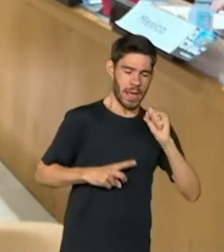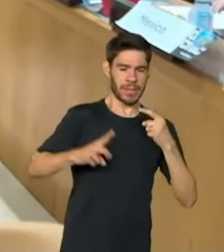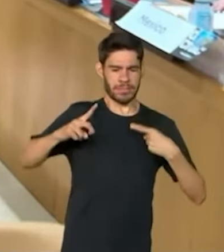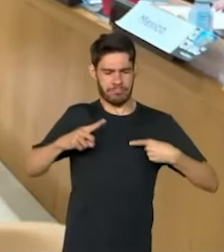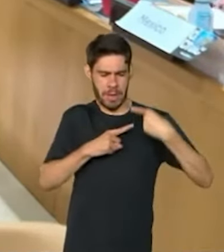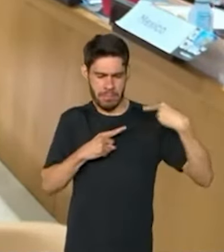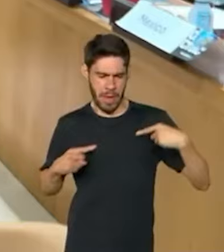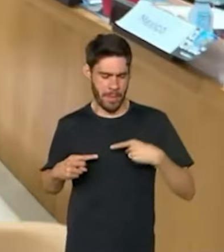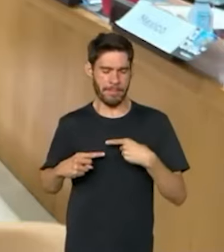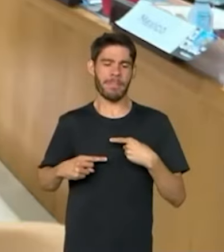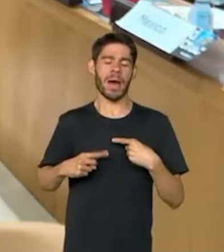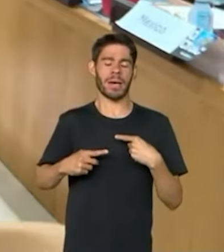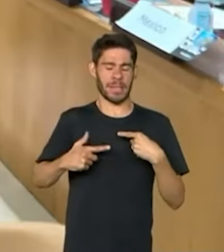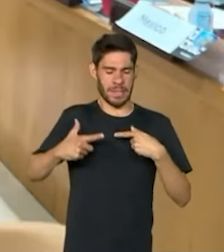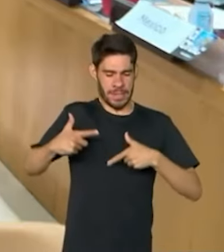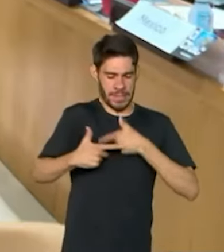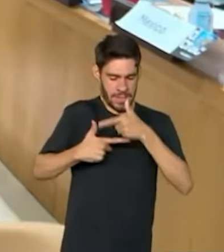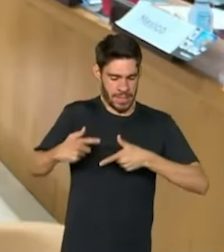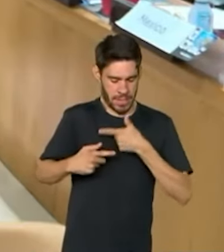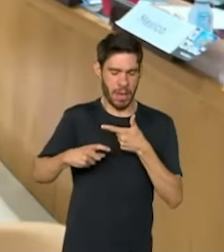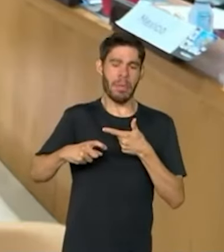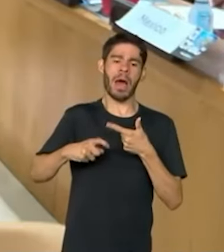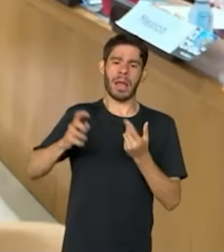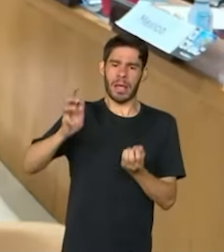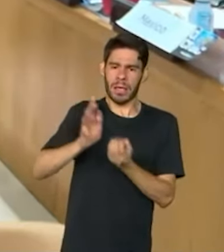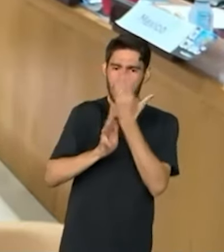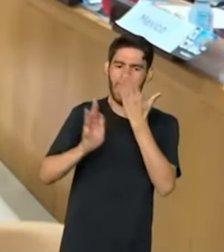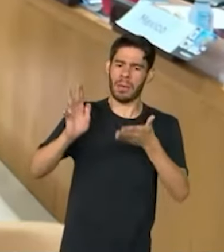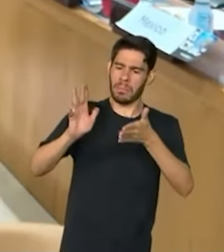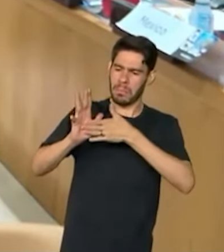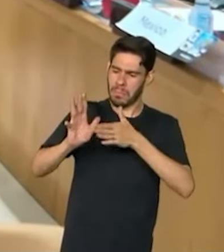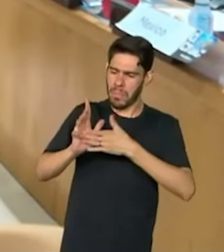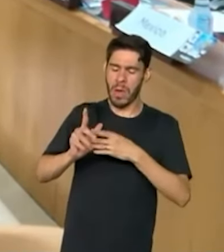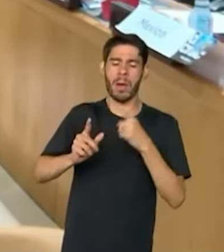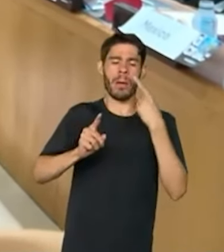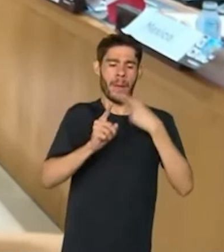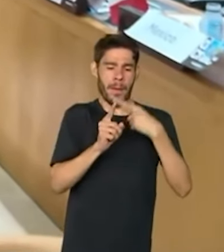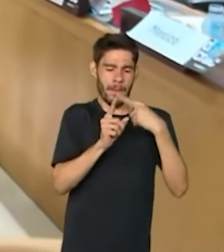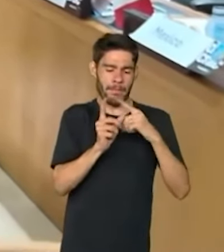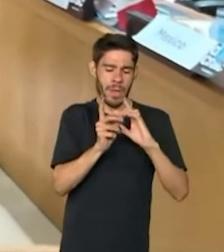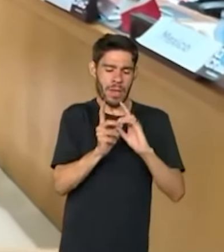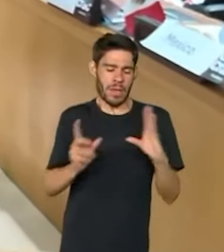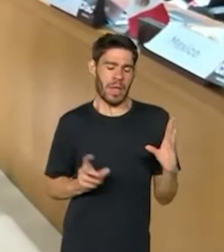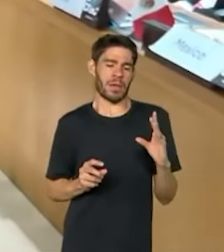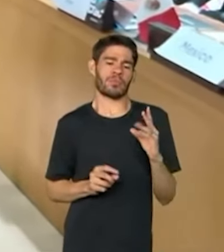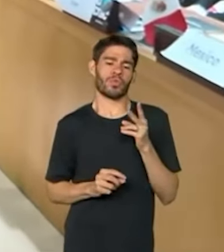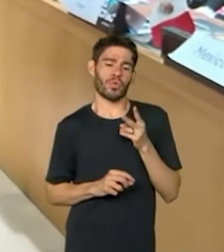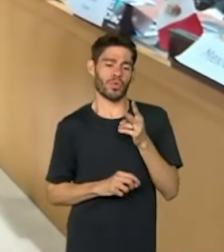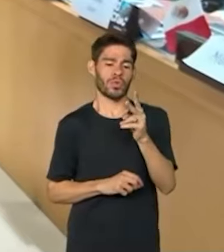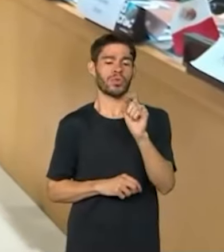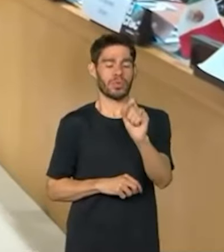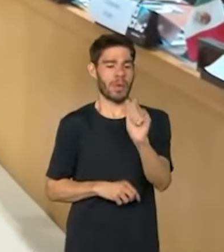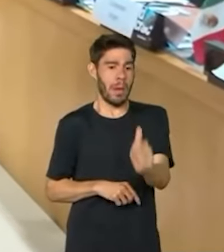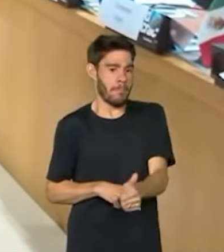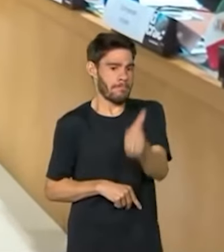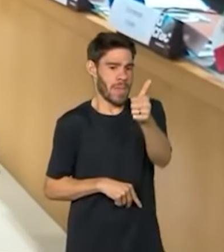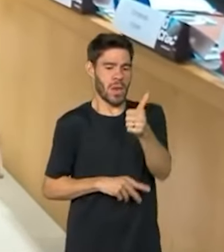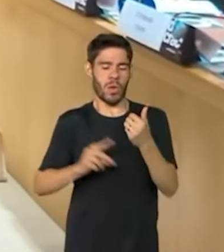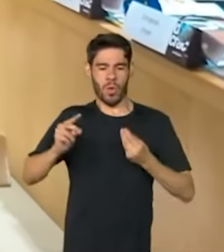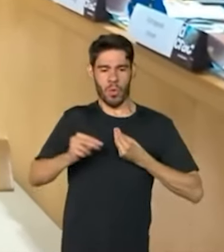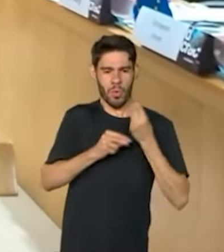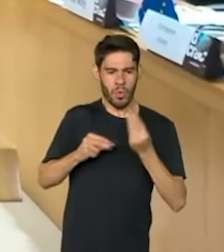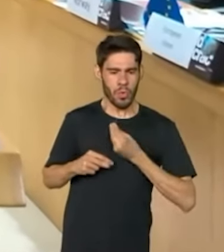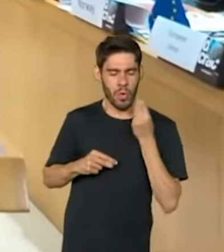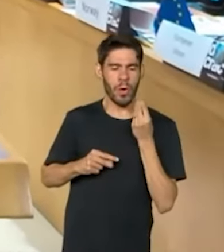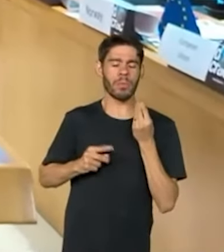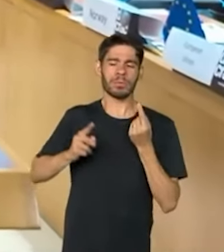discutir, agirem e fazerem proposta, porque a democracia continua sendo a melhor forma da